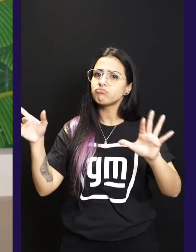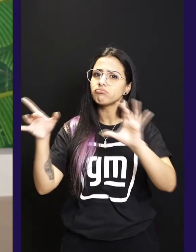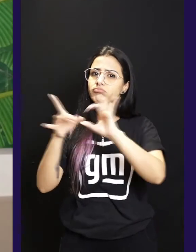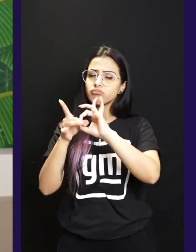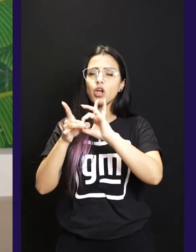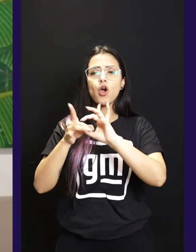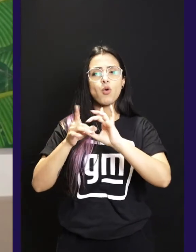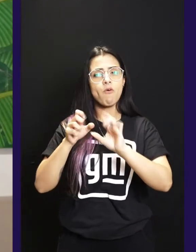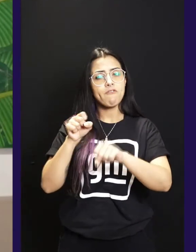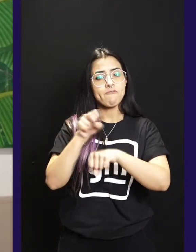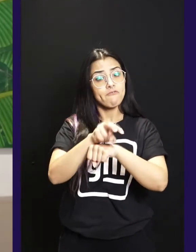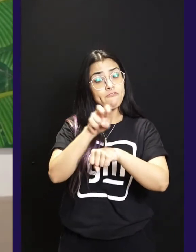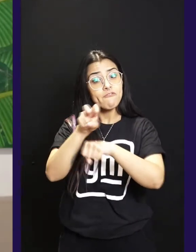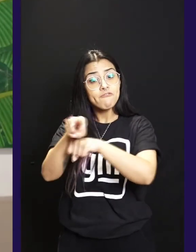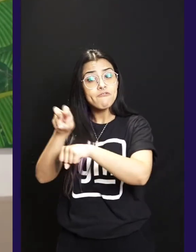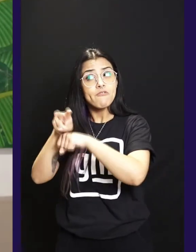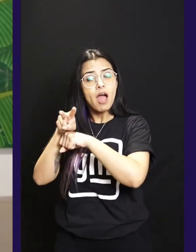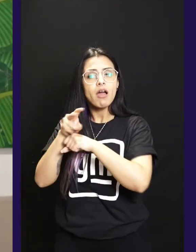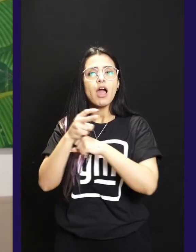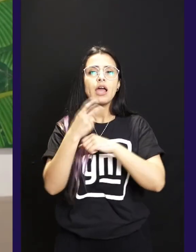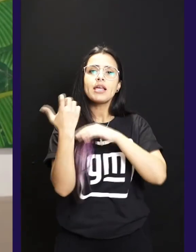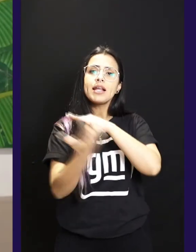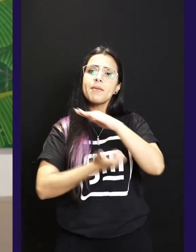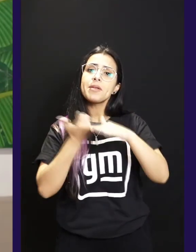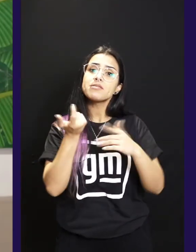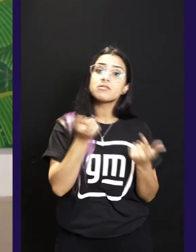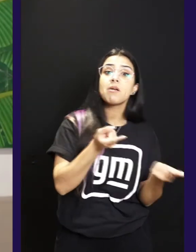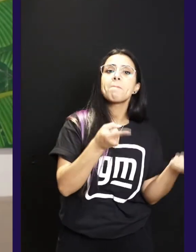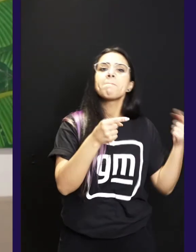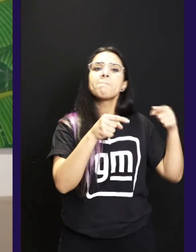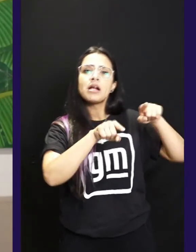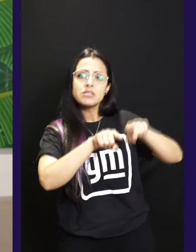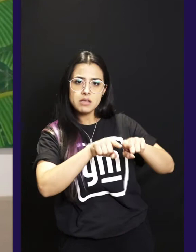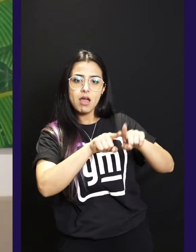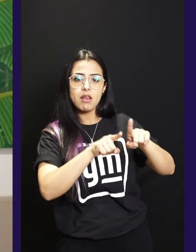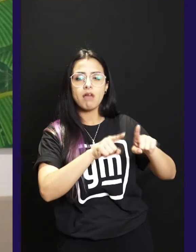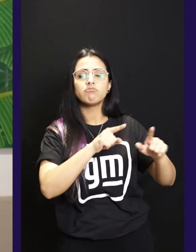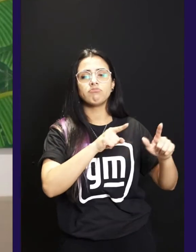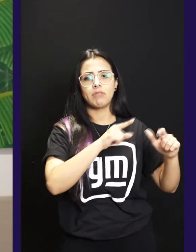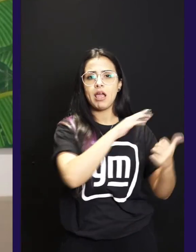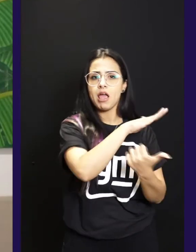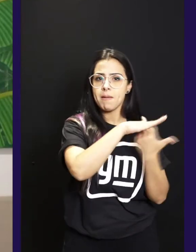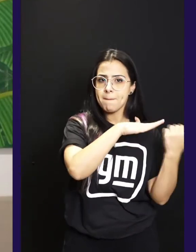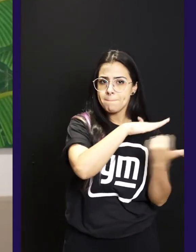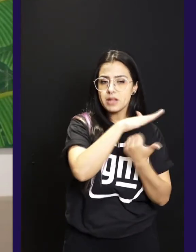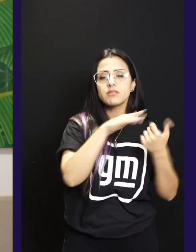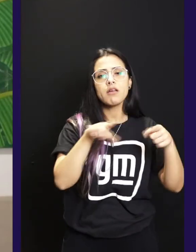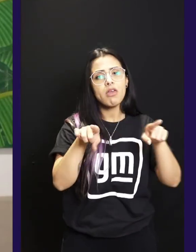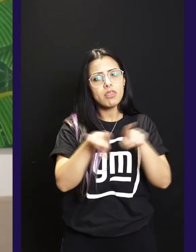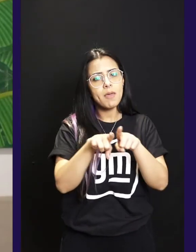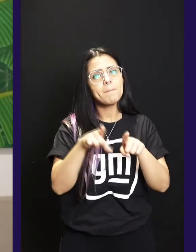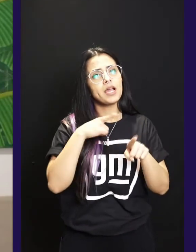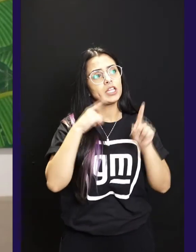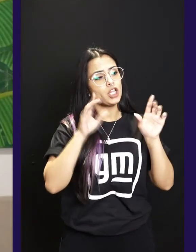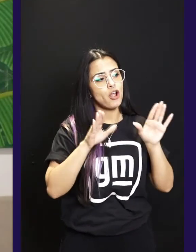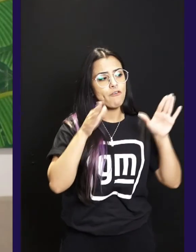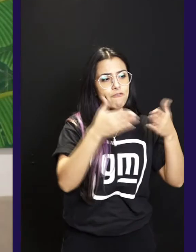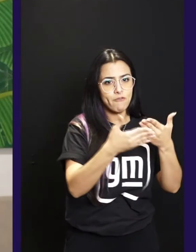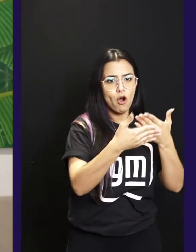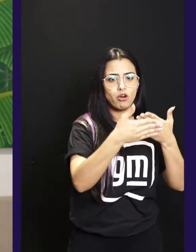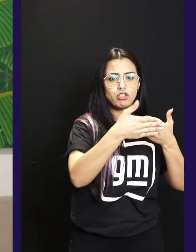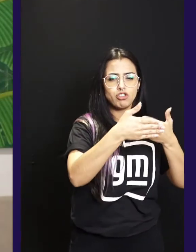empresas parceiras, em empresas comprometidas com a diversidade e a